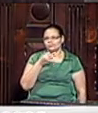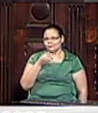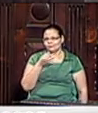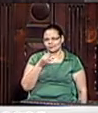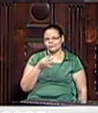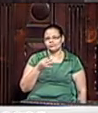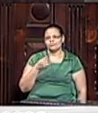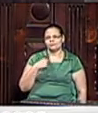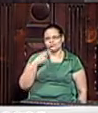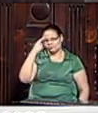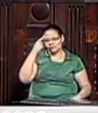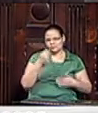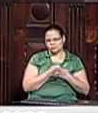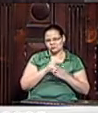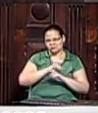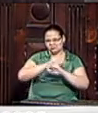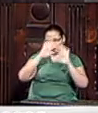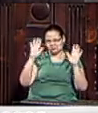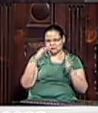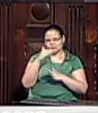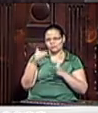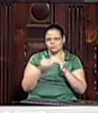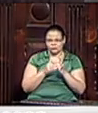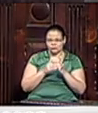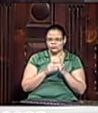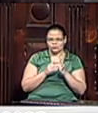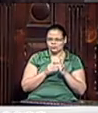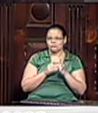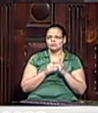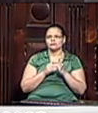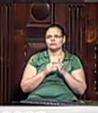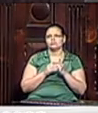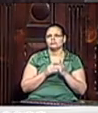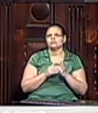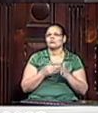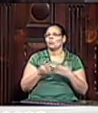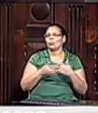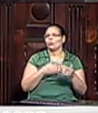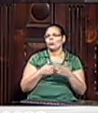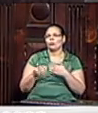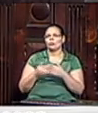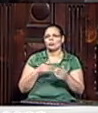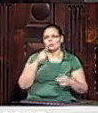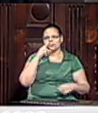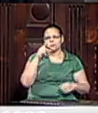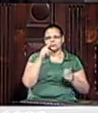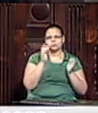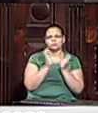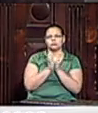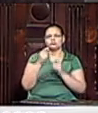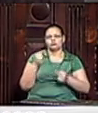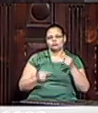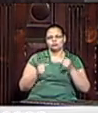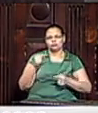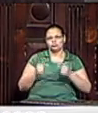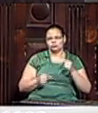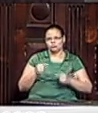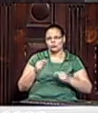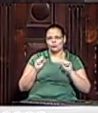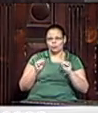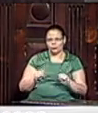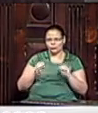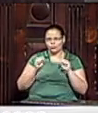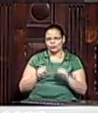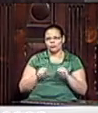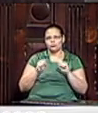muito clara. Todos, sem exceção, de qualquer partido político,